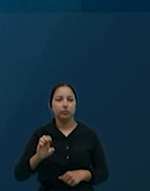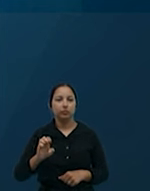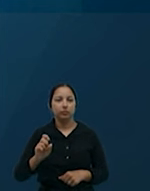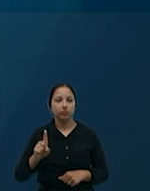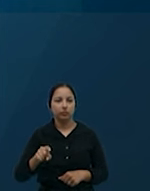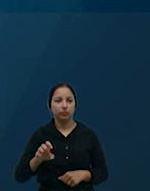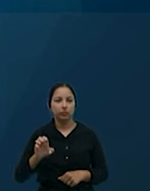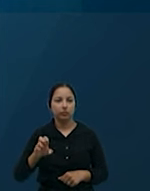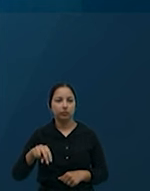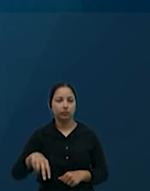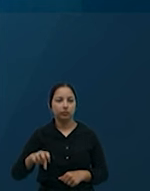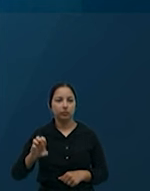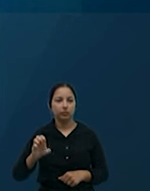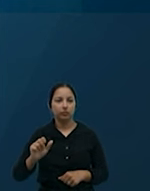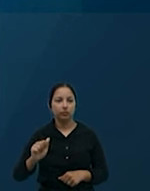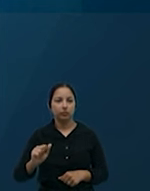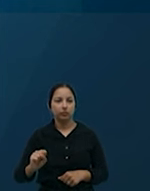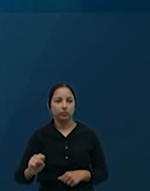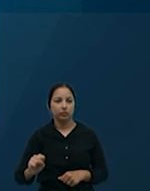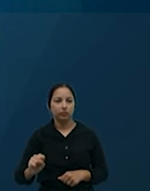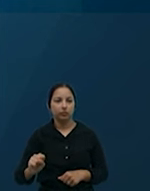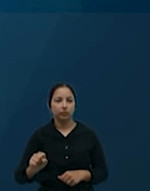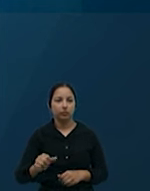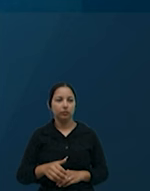de 7 minutos e meio.